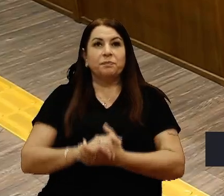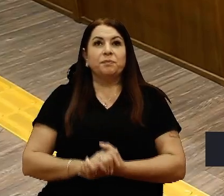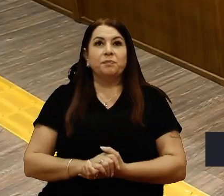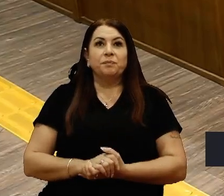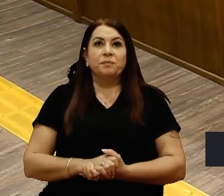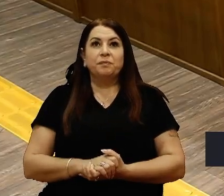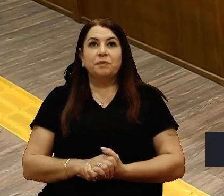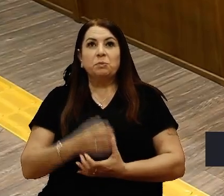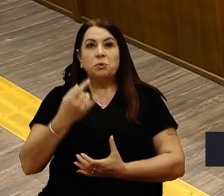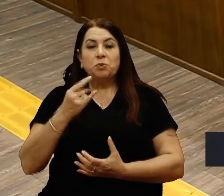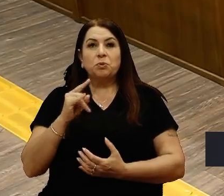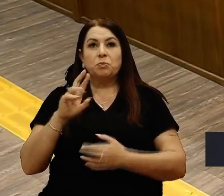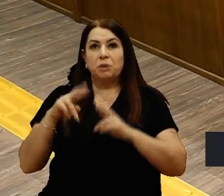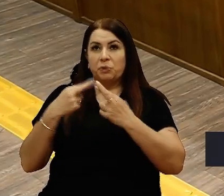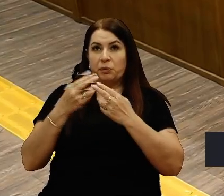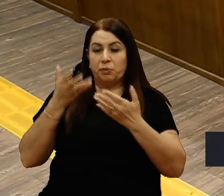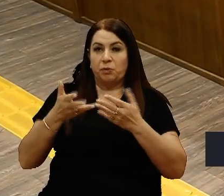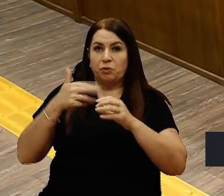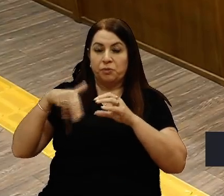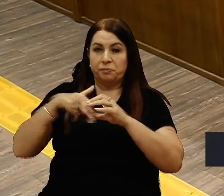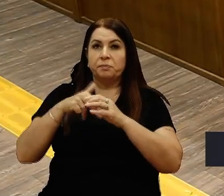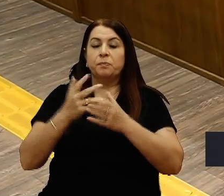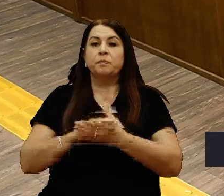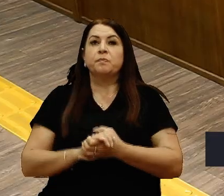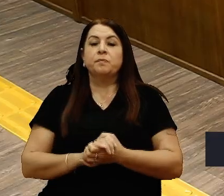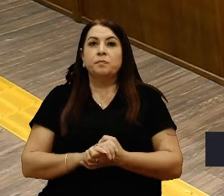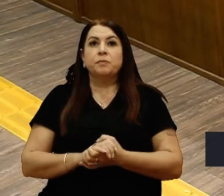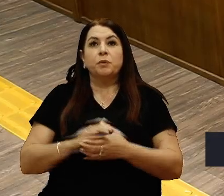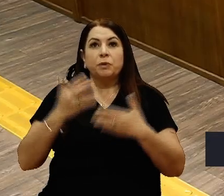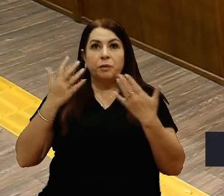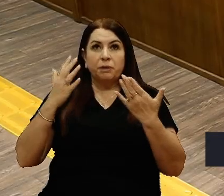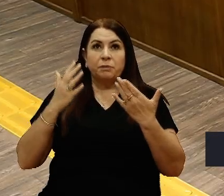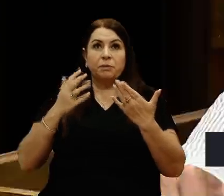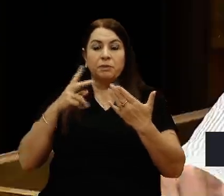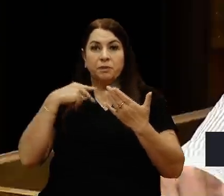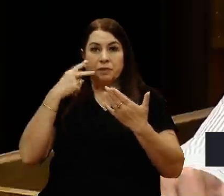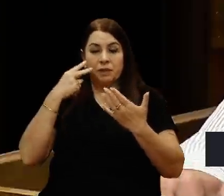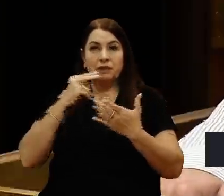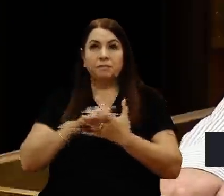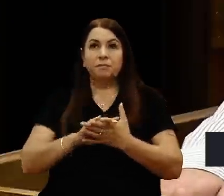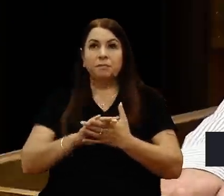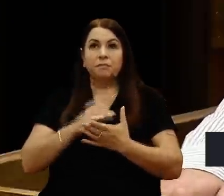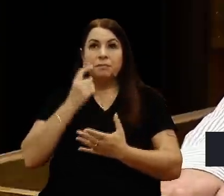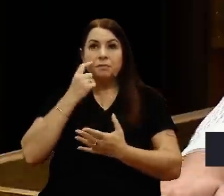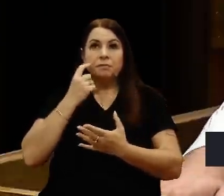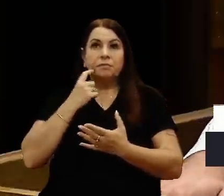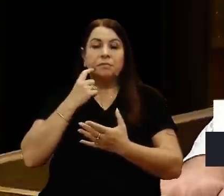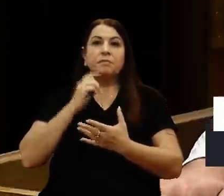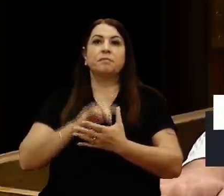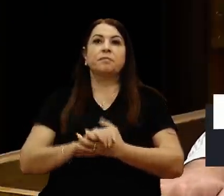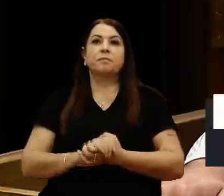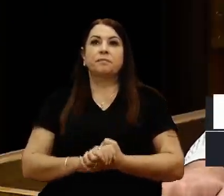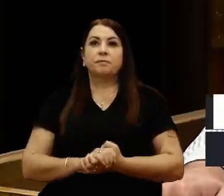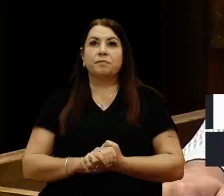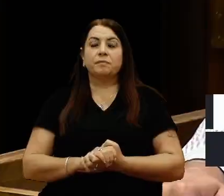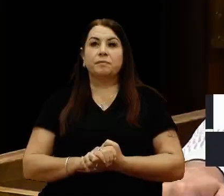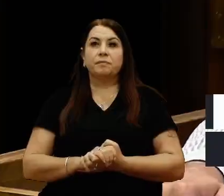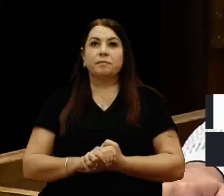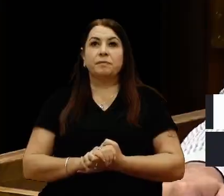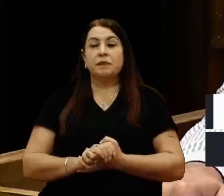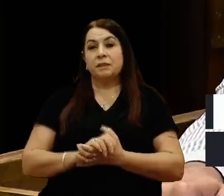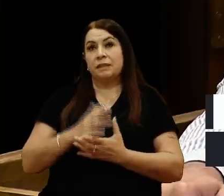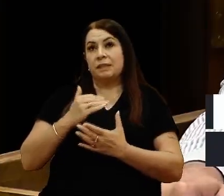Então, meu último grande expediente, eu só quero parabenizar o vereador Petrini. Diz que na